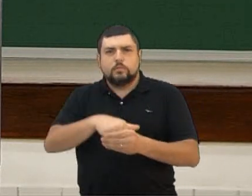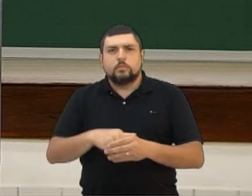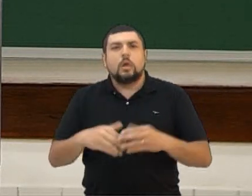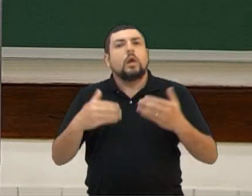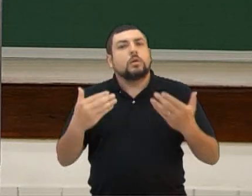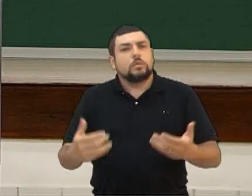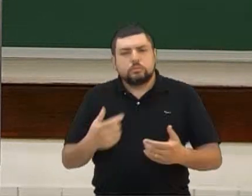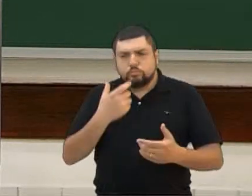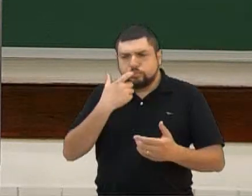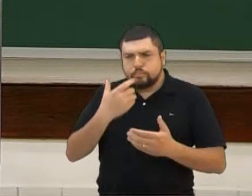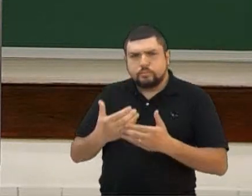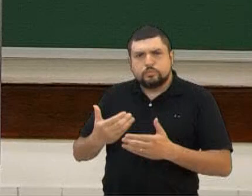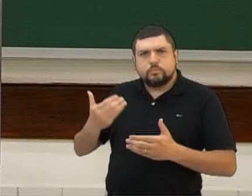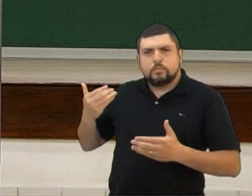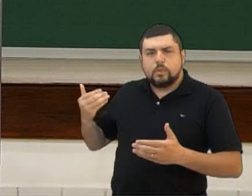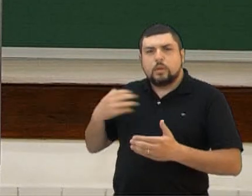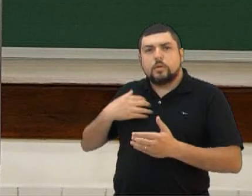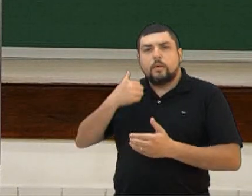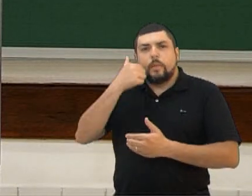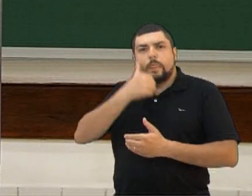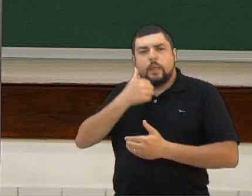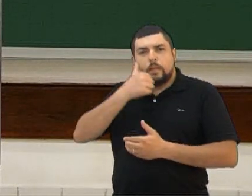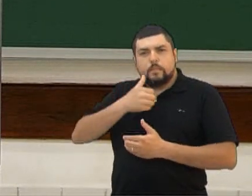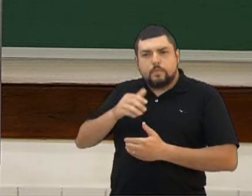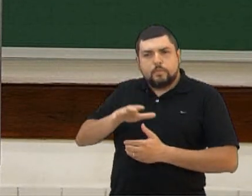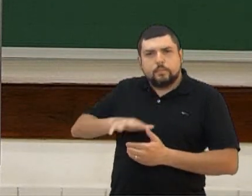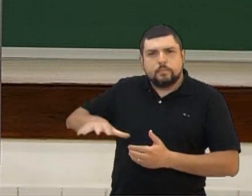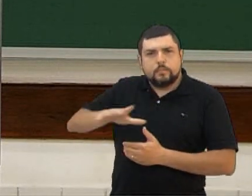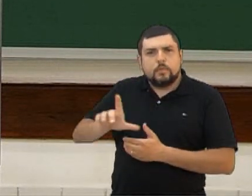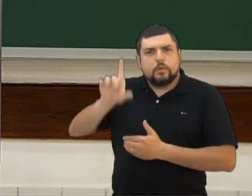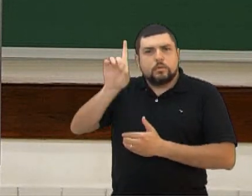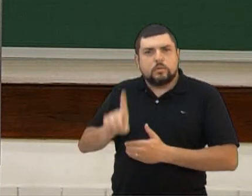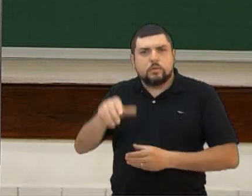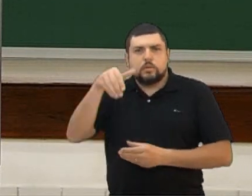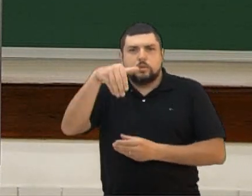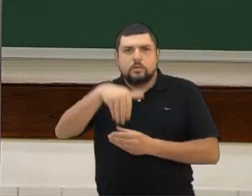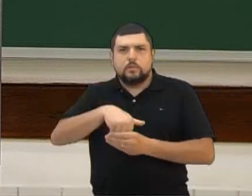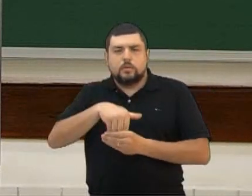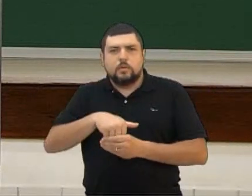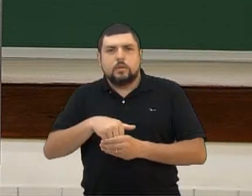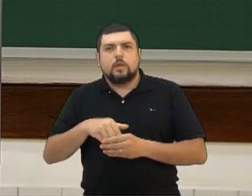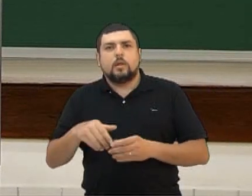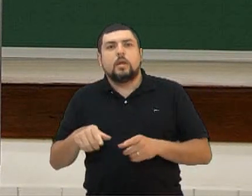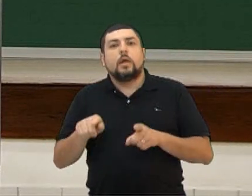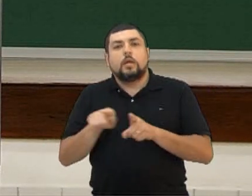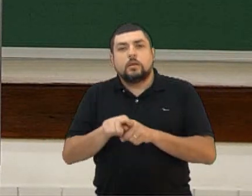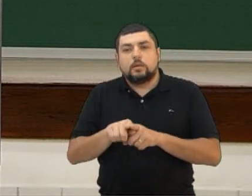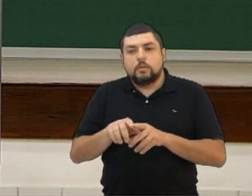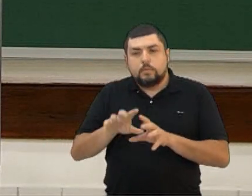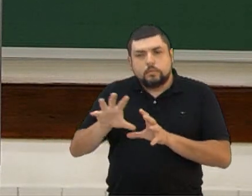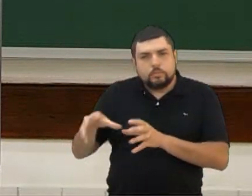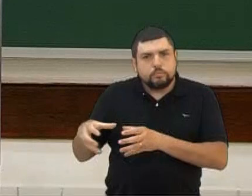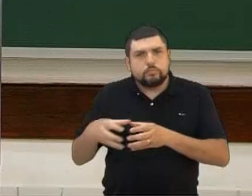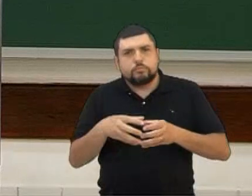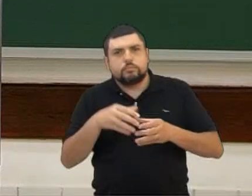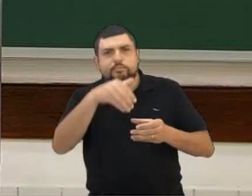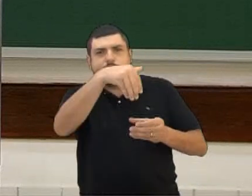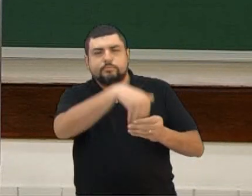é que as mulheres passam a ter o direito de votar e de serem aqui parte do eleitorado